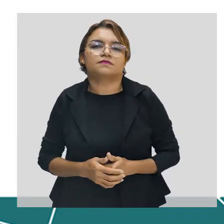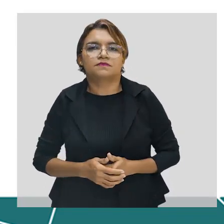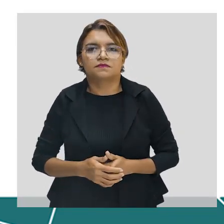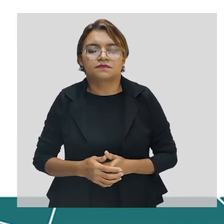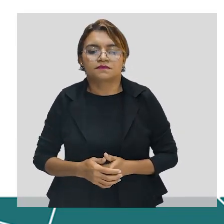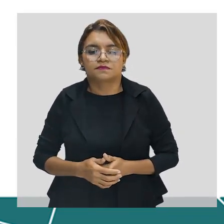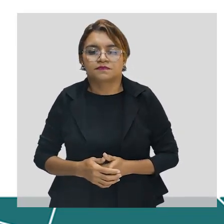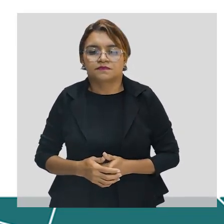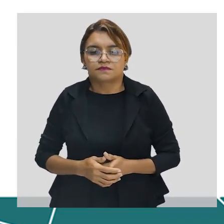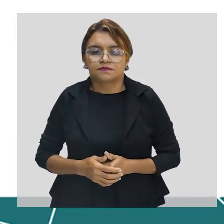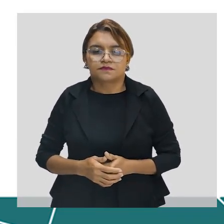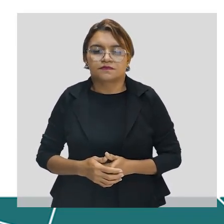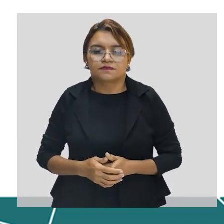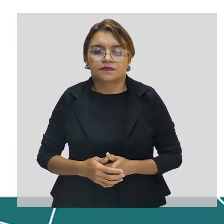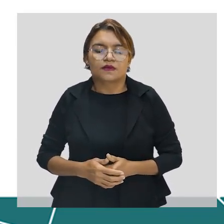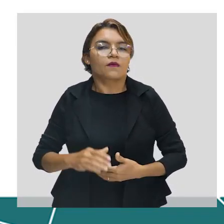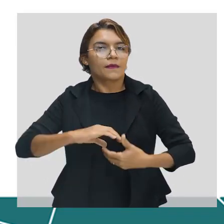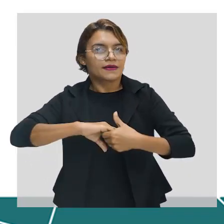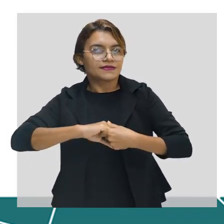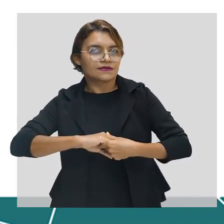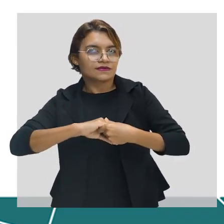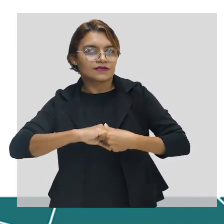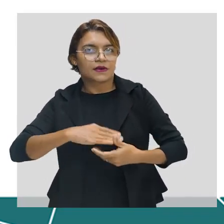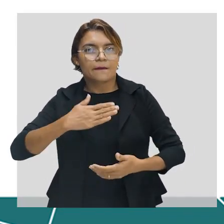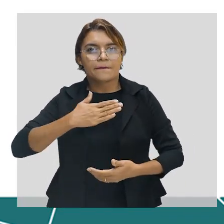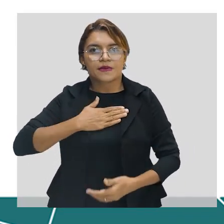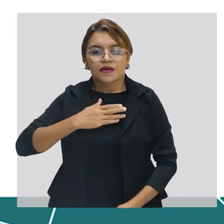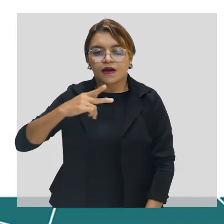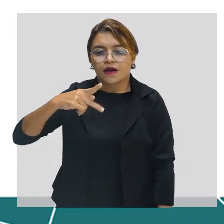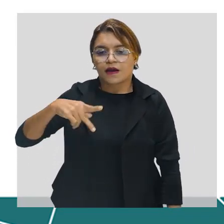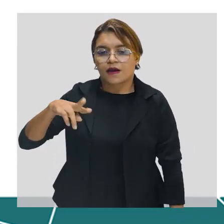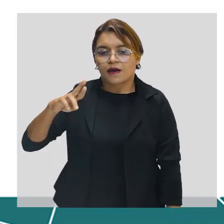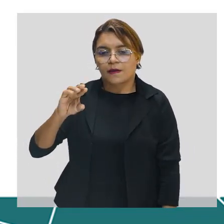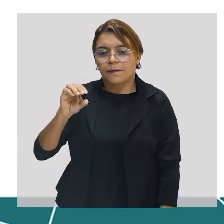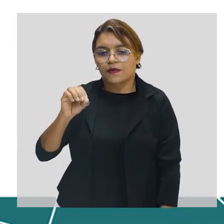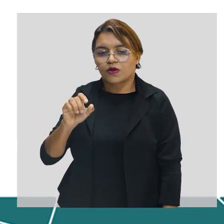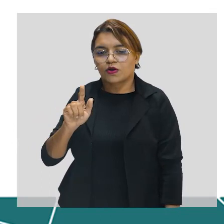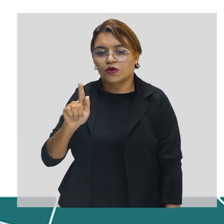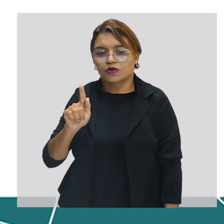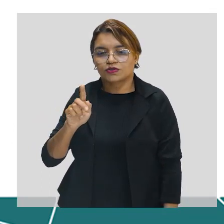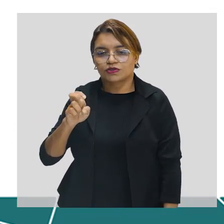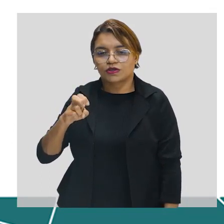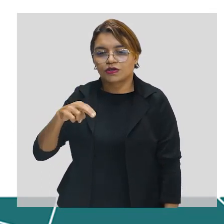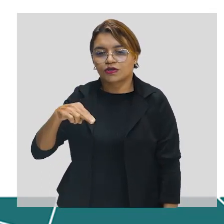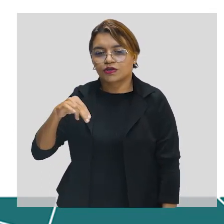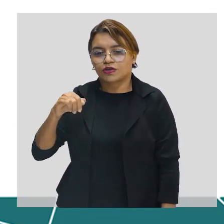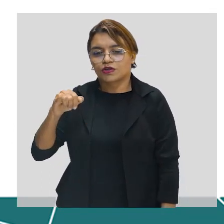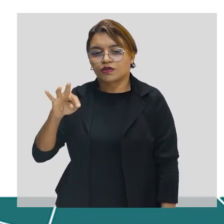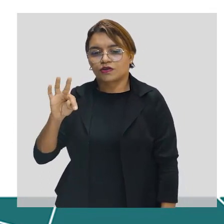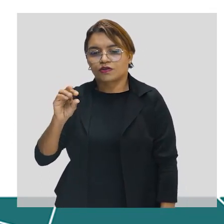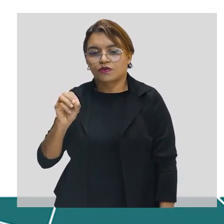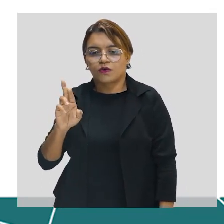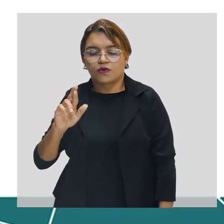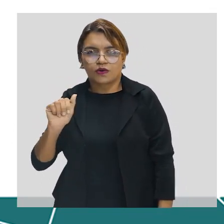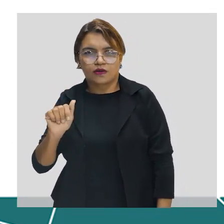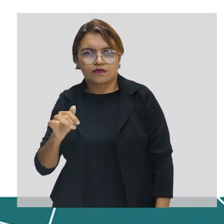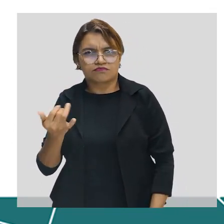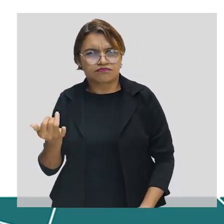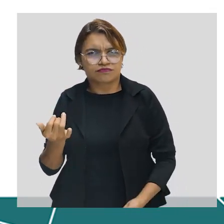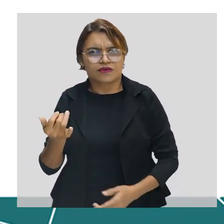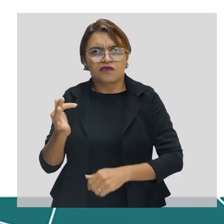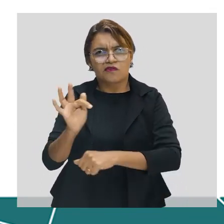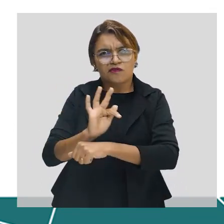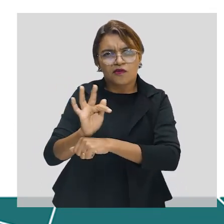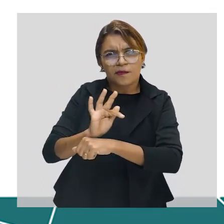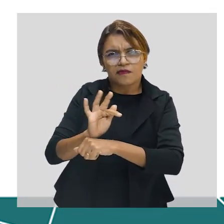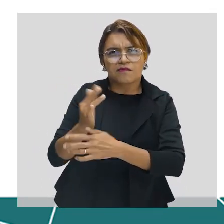para a minha progenitora. Imaginem qual seria essa situação, uma linguagem formal ou uma linguagem coloquial. Nós temos